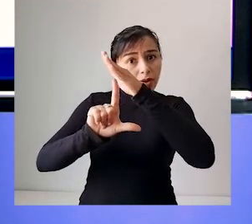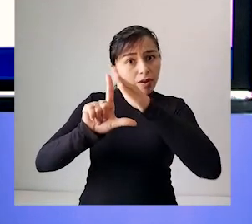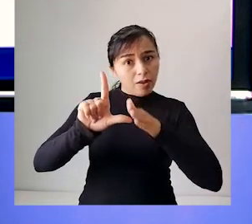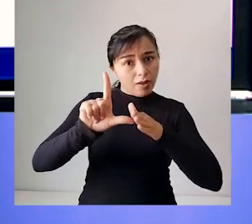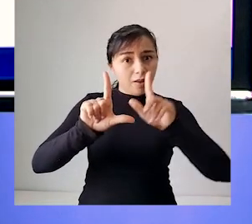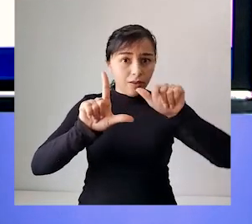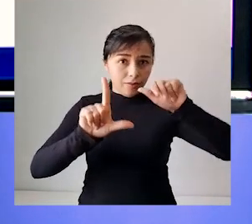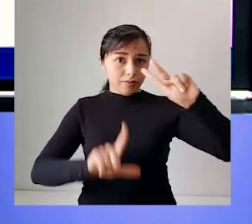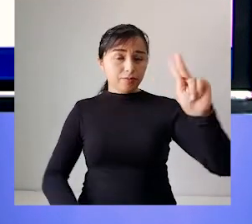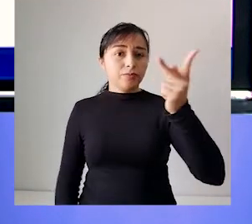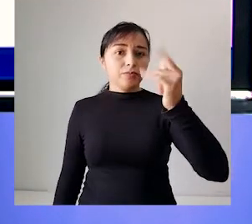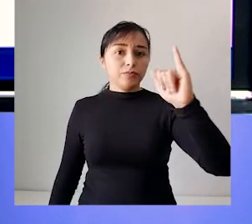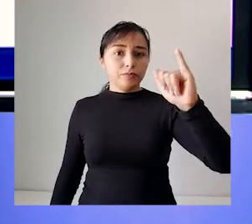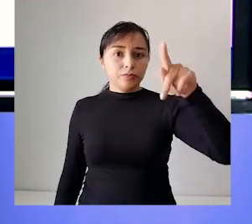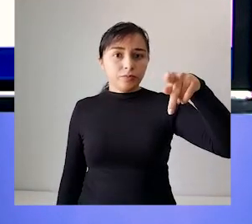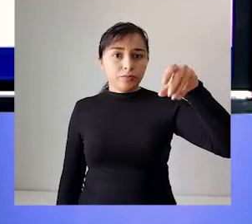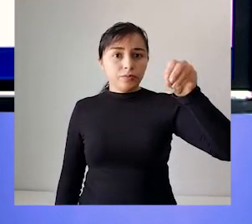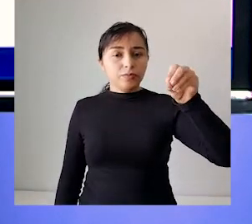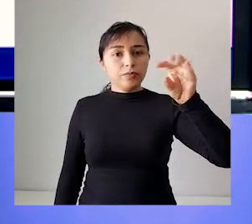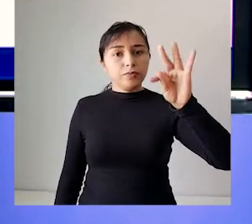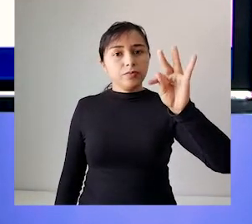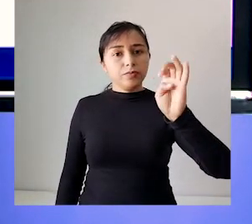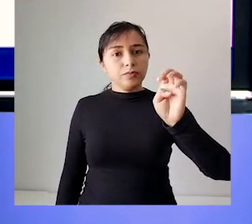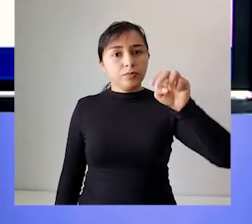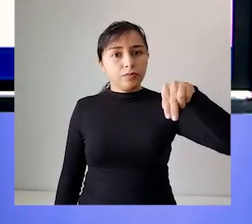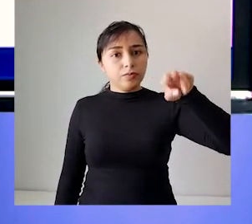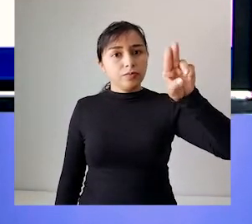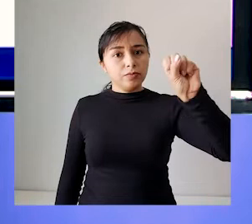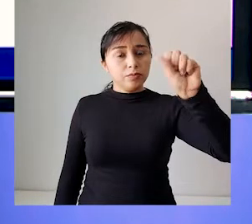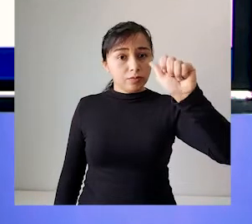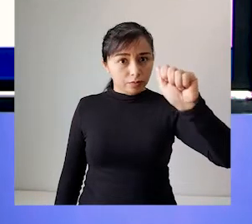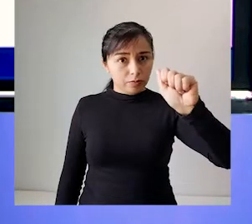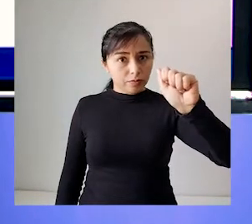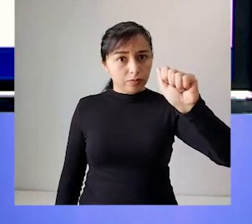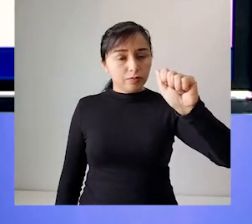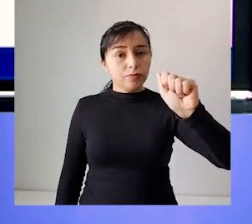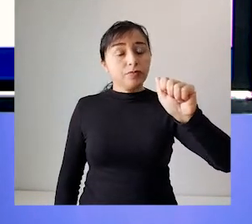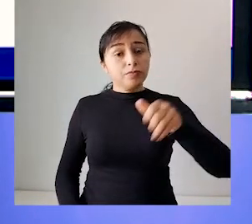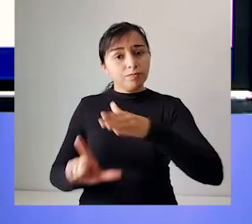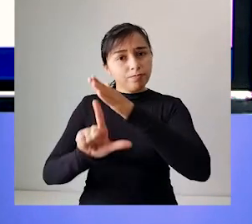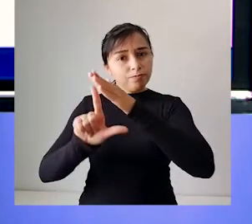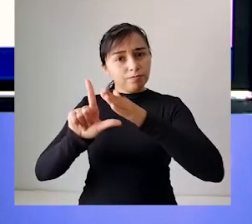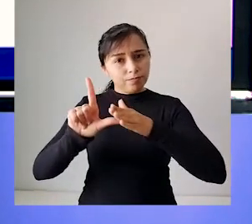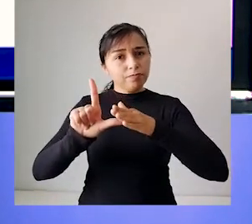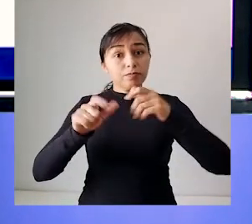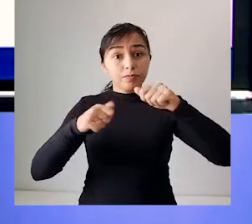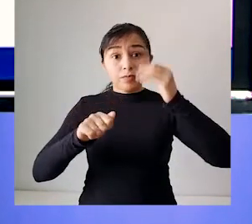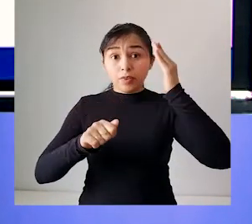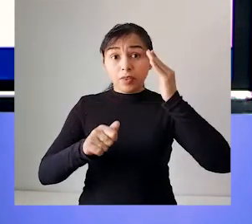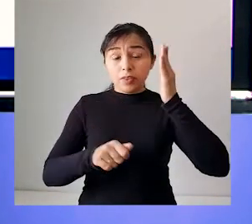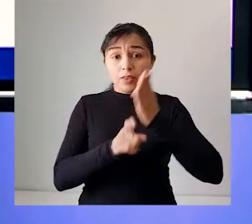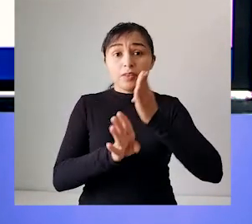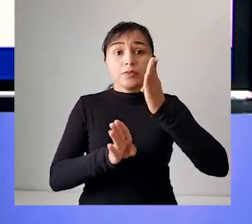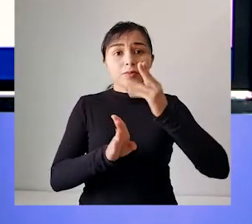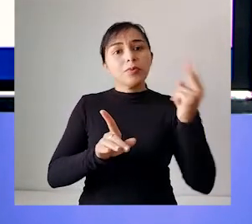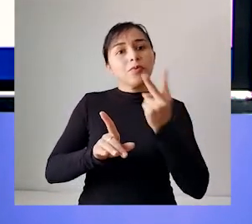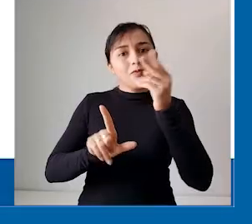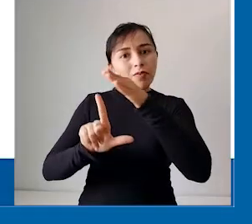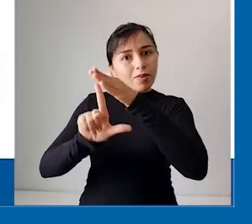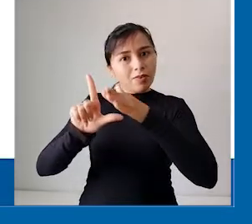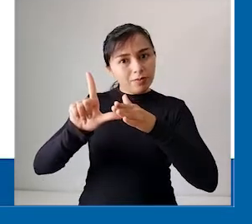o comprimento que a gente precisa descobrir, ele é a hipotenusa. Então, ó, a gente vai aplicar o teorema de